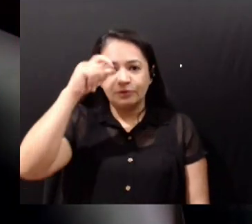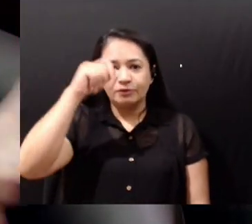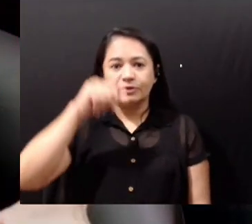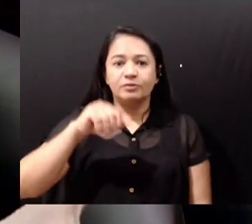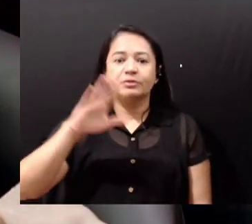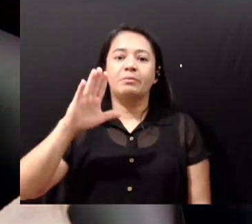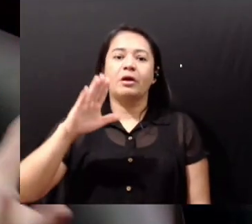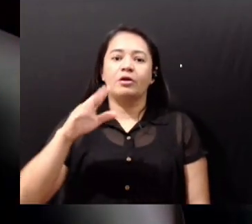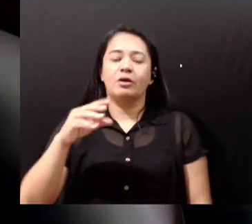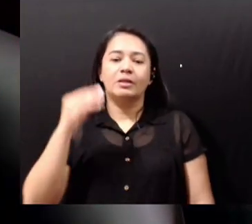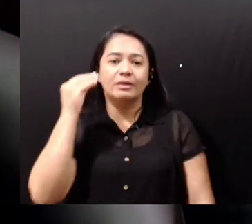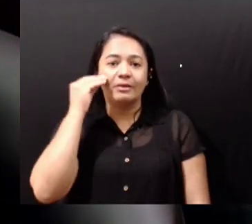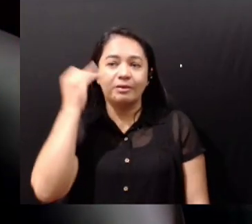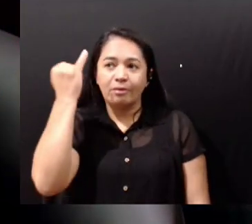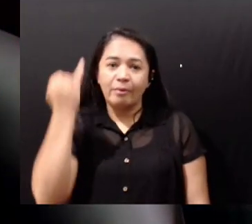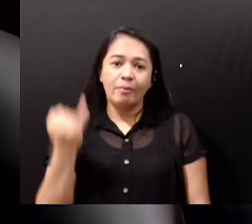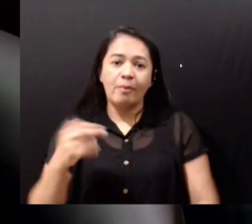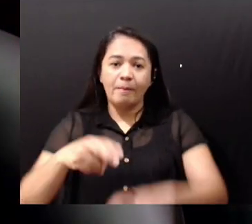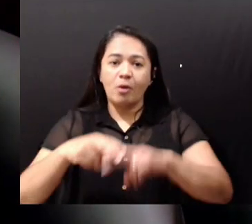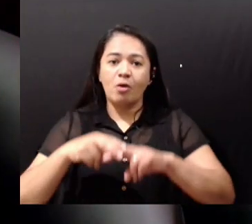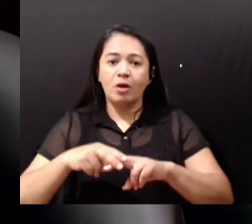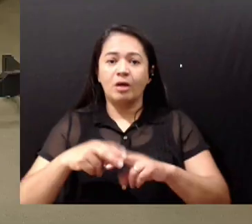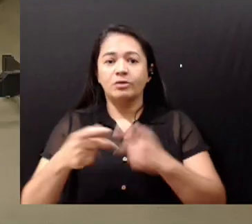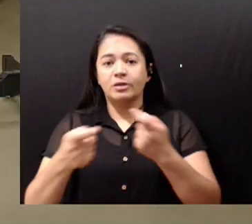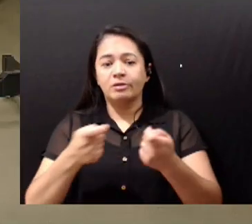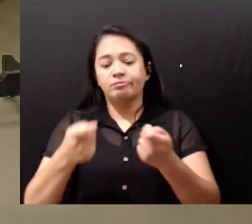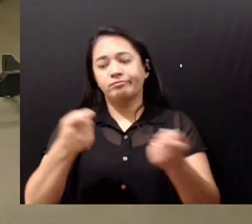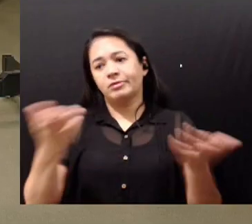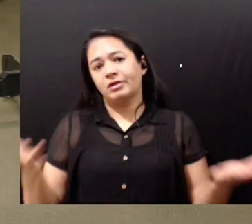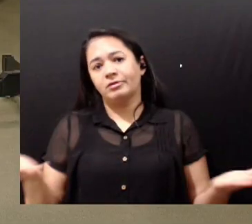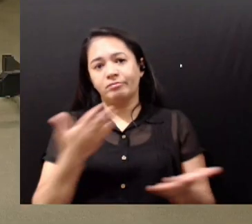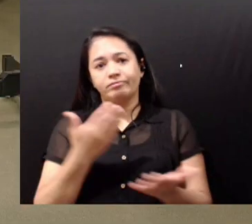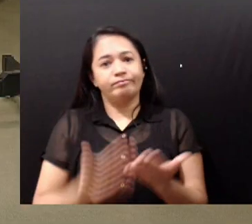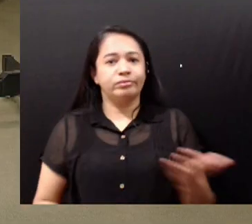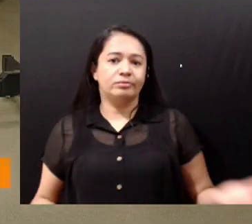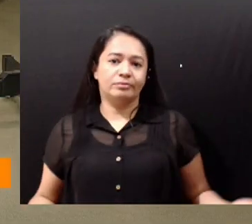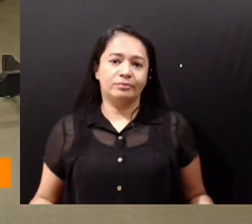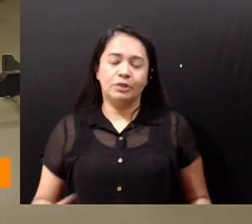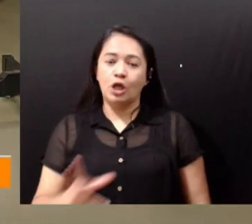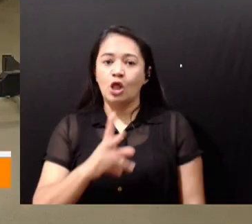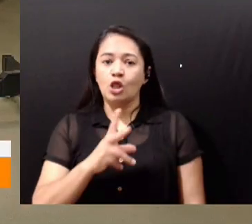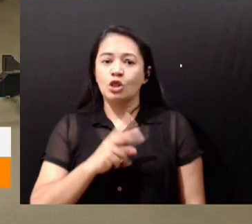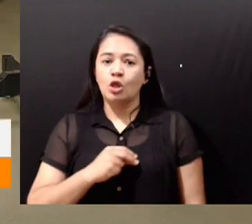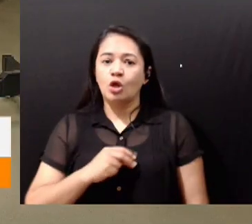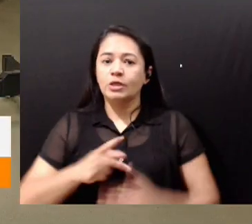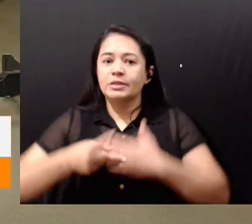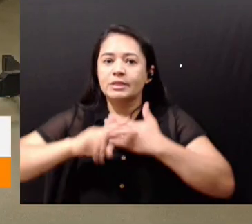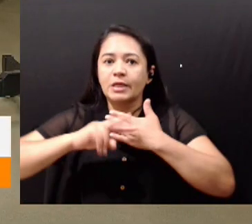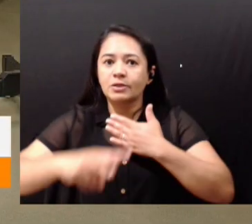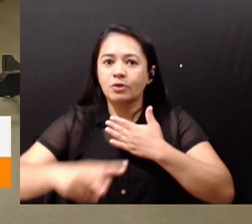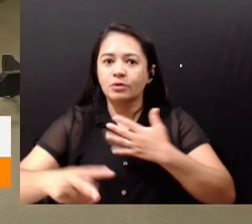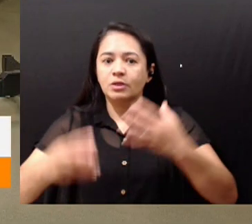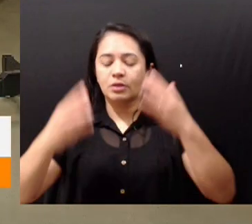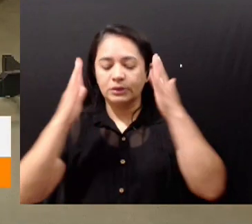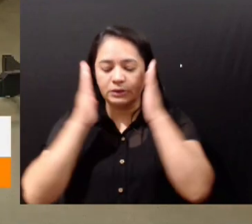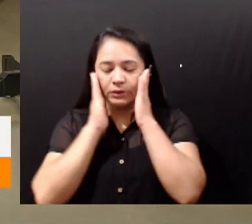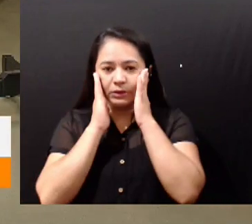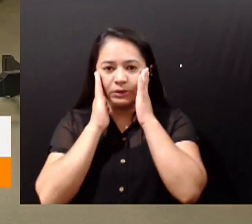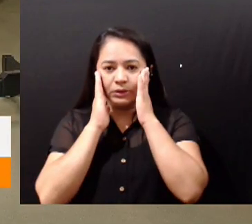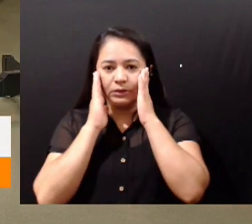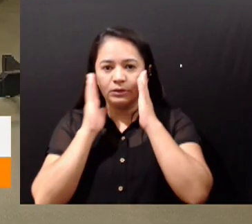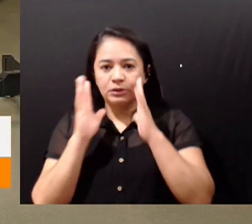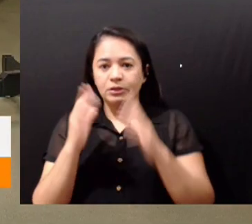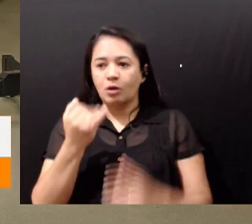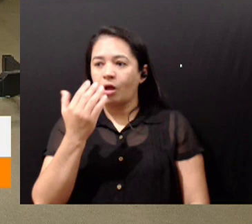de peso por causa dessa desregulação. Nossa, olha só as consequências, né, de uma dieta